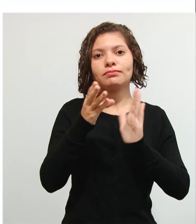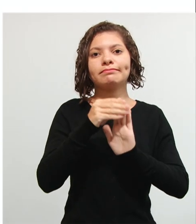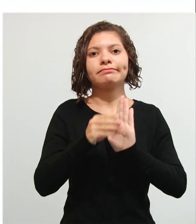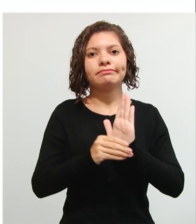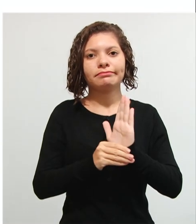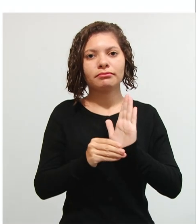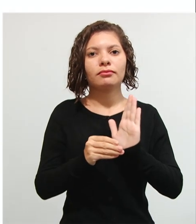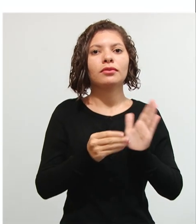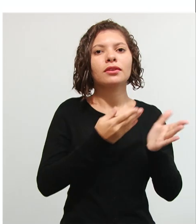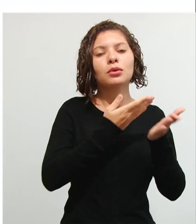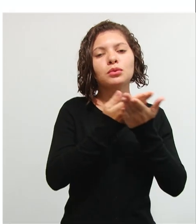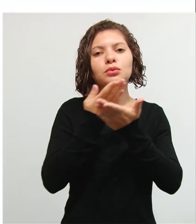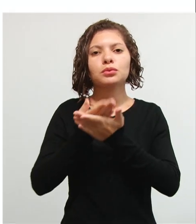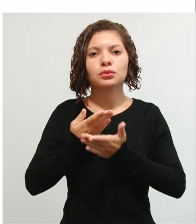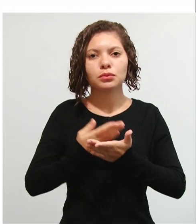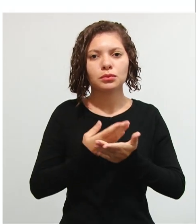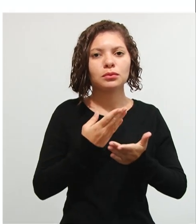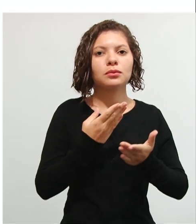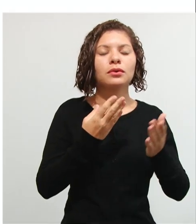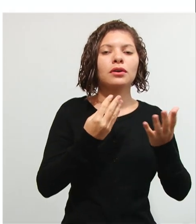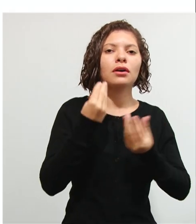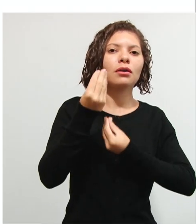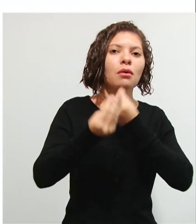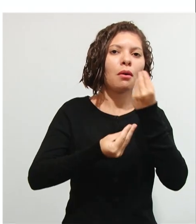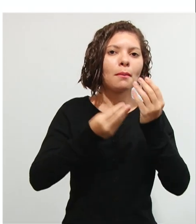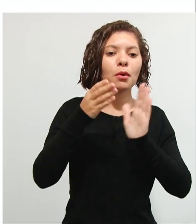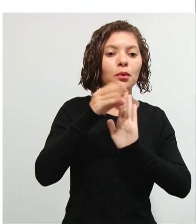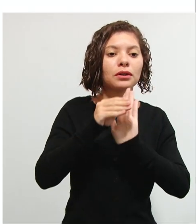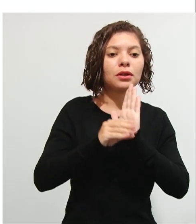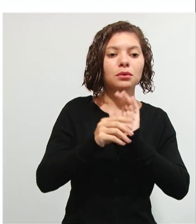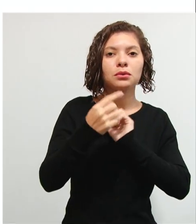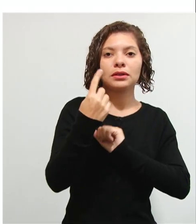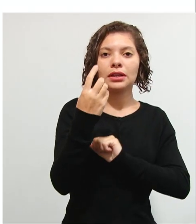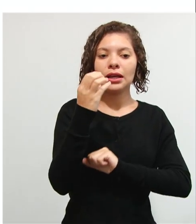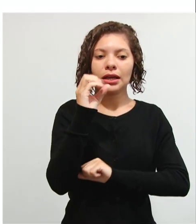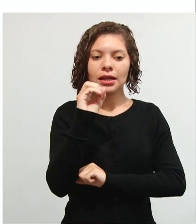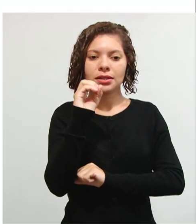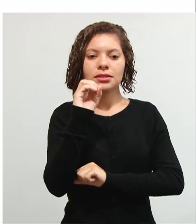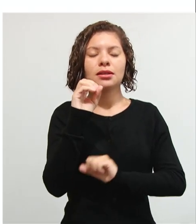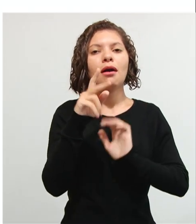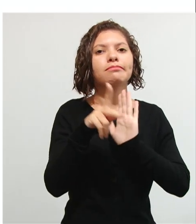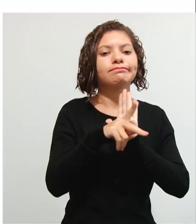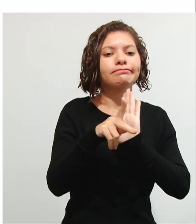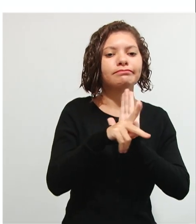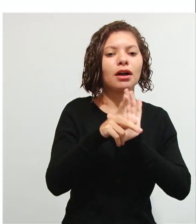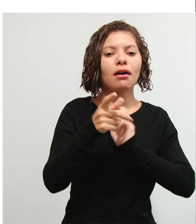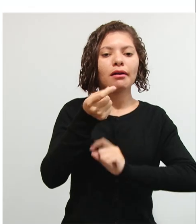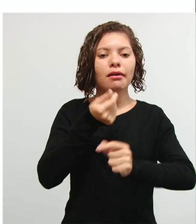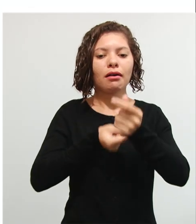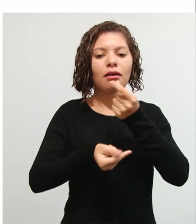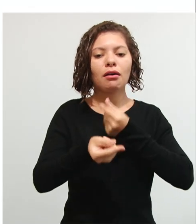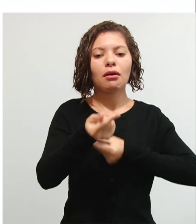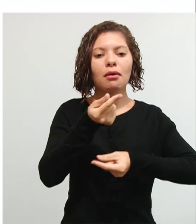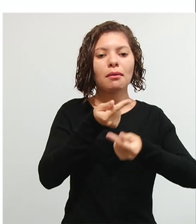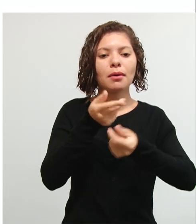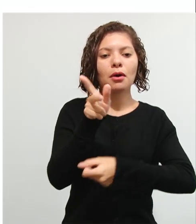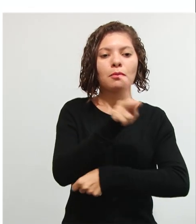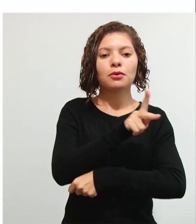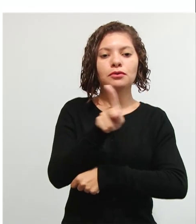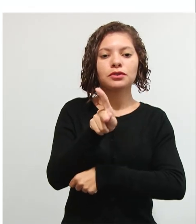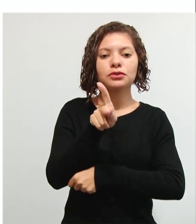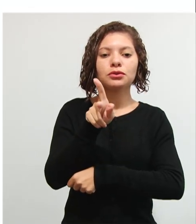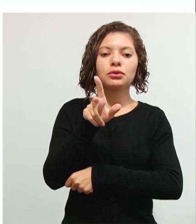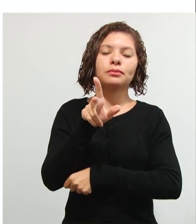Vamos estudar, assim, por meio de um conteúdo chamado Os 10 Princípios da Economia. Esses princípios foram definidos pelo professor Gregory